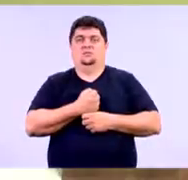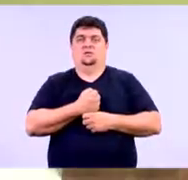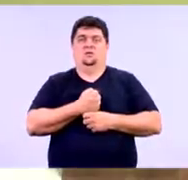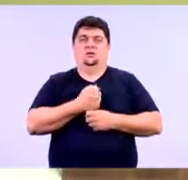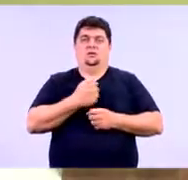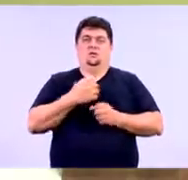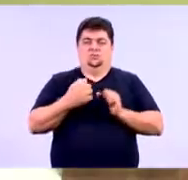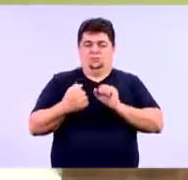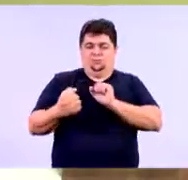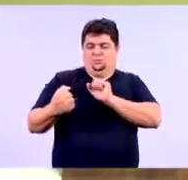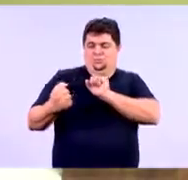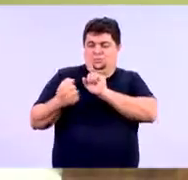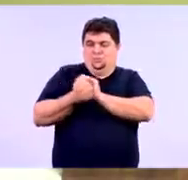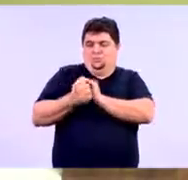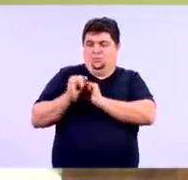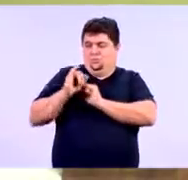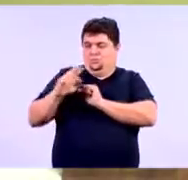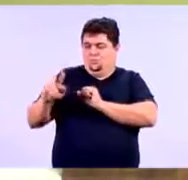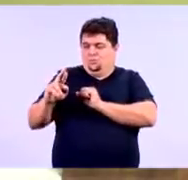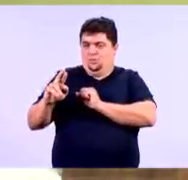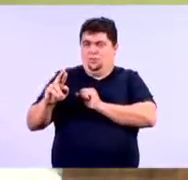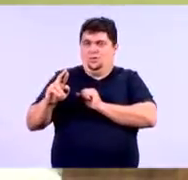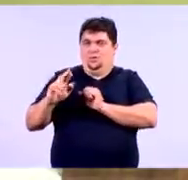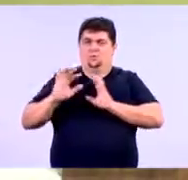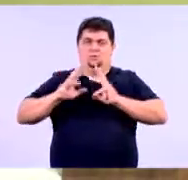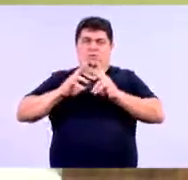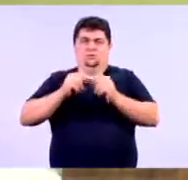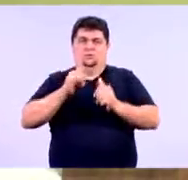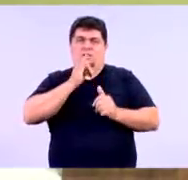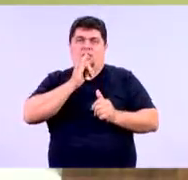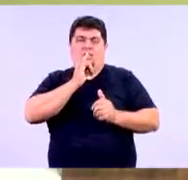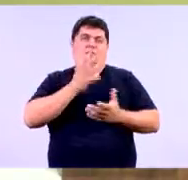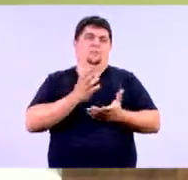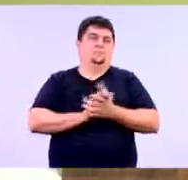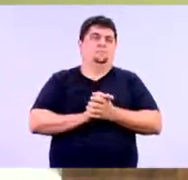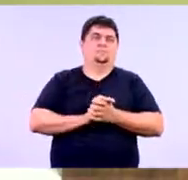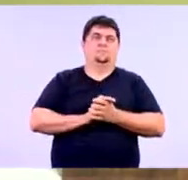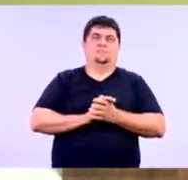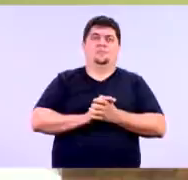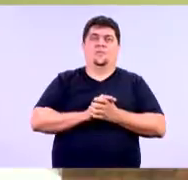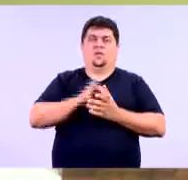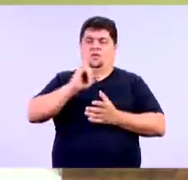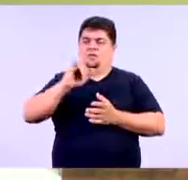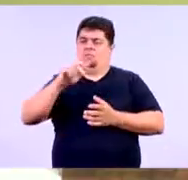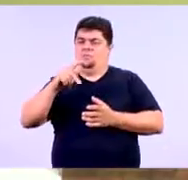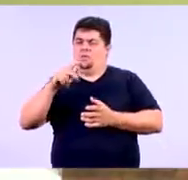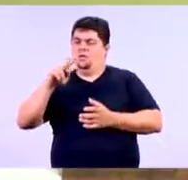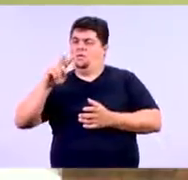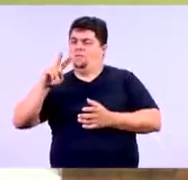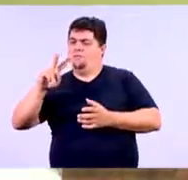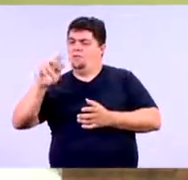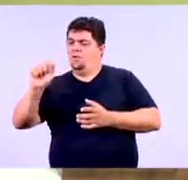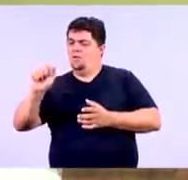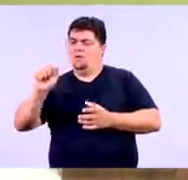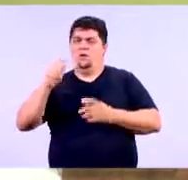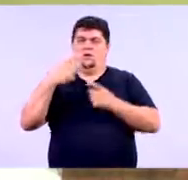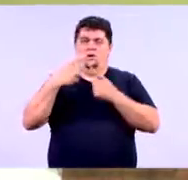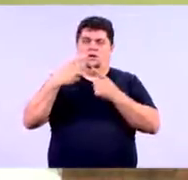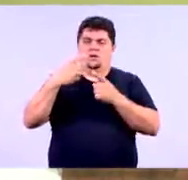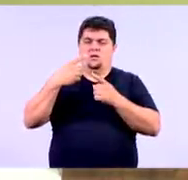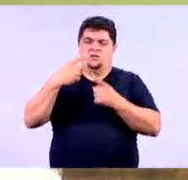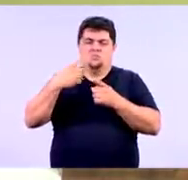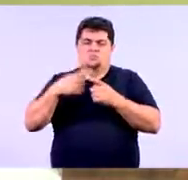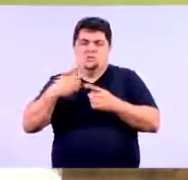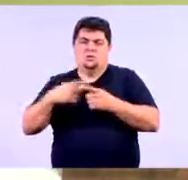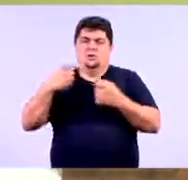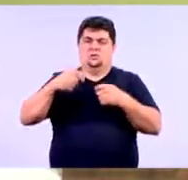vinculem o imposto a qualquer tipo de atividade. Por exemplo, poderíamos pensar, o IPVA, ele existe porque ele tem que ser